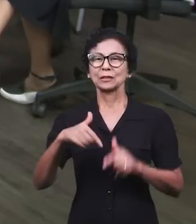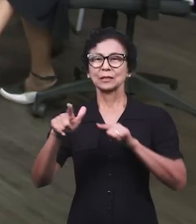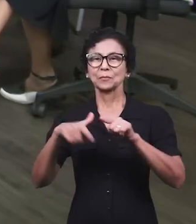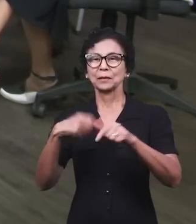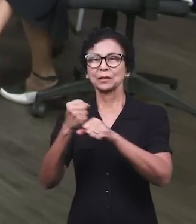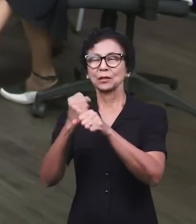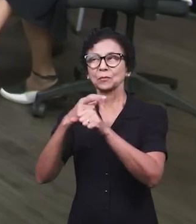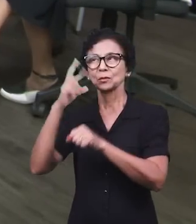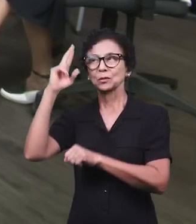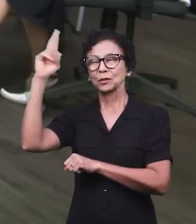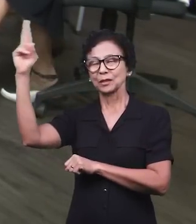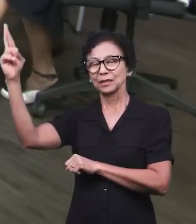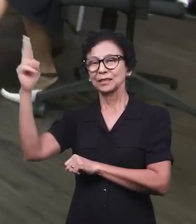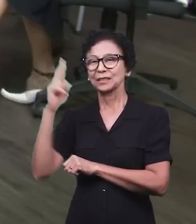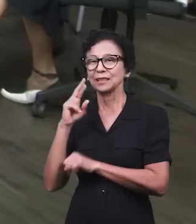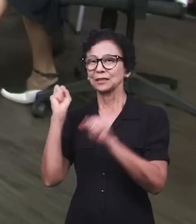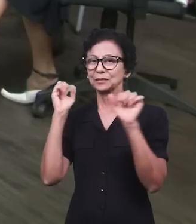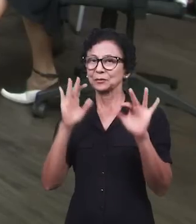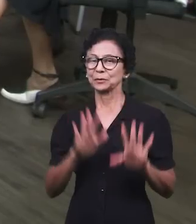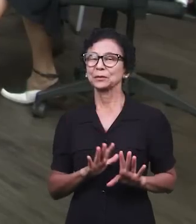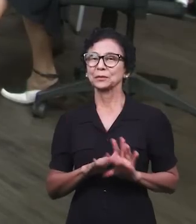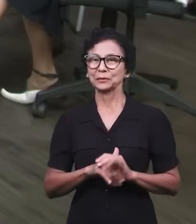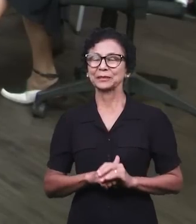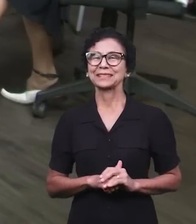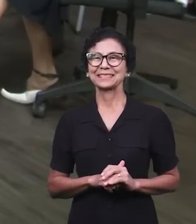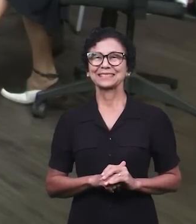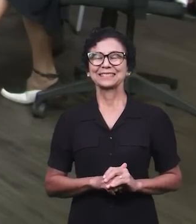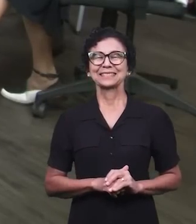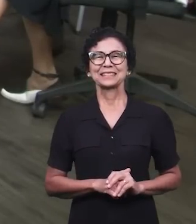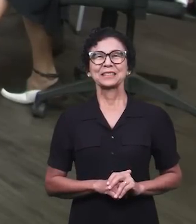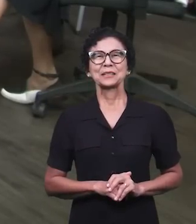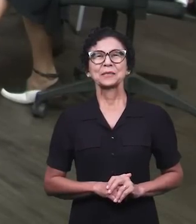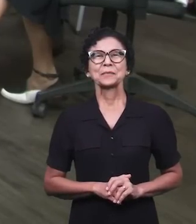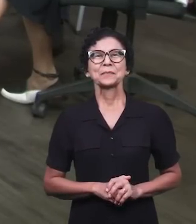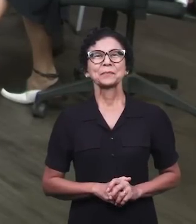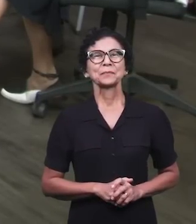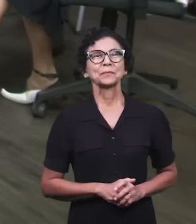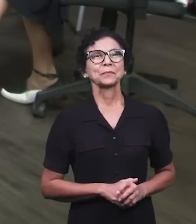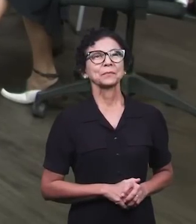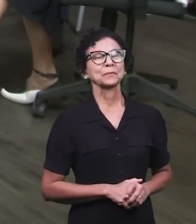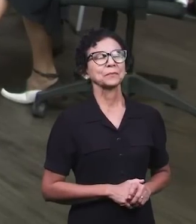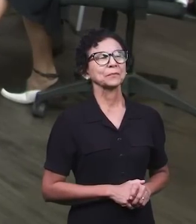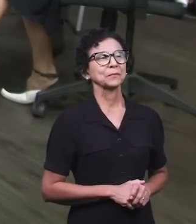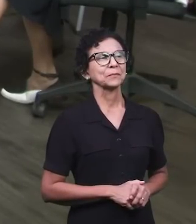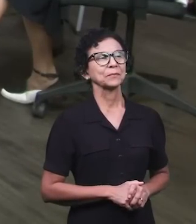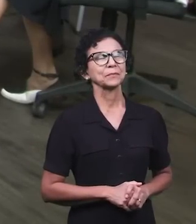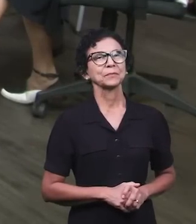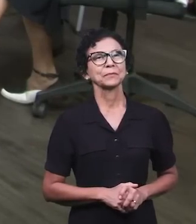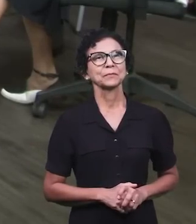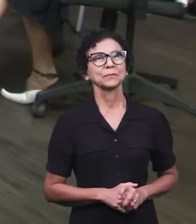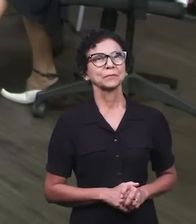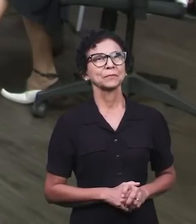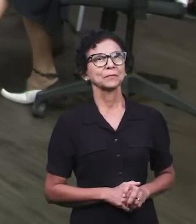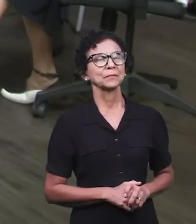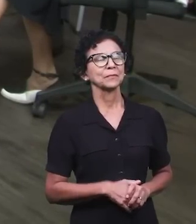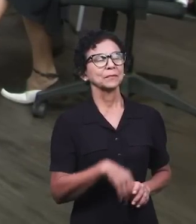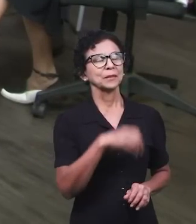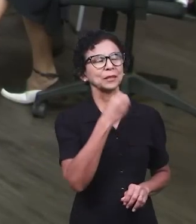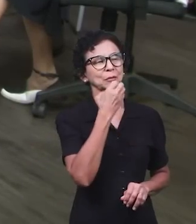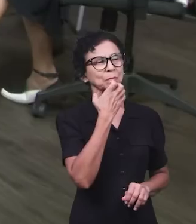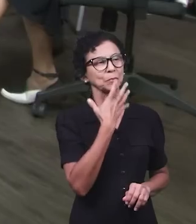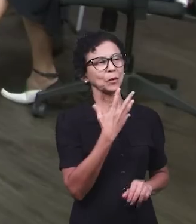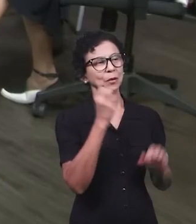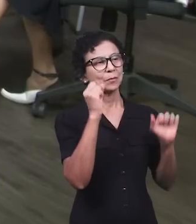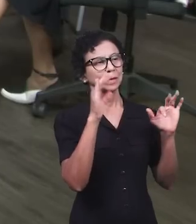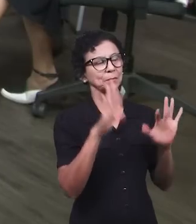trabalhamos para o Senhor e o Senhor trabalha para nós. Exatamente, é isso aí. Júlio, mais uma vez foi uma bênção, uma